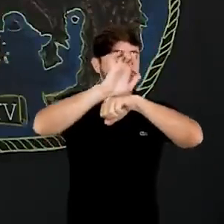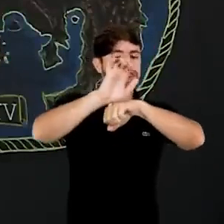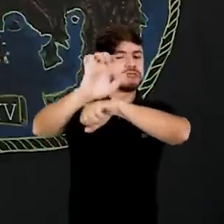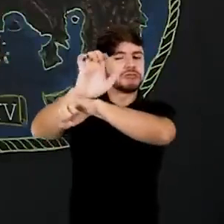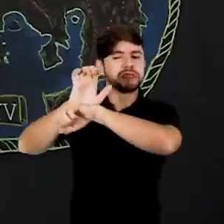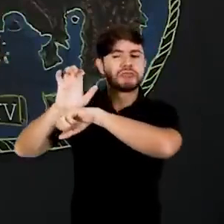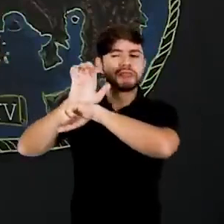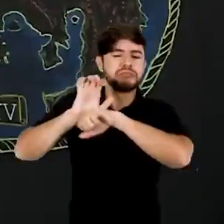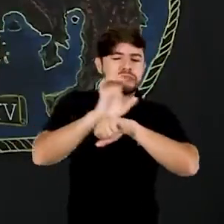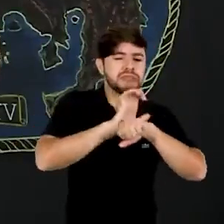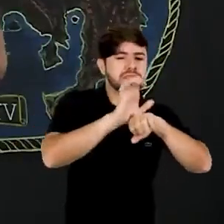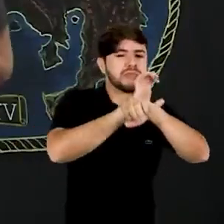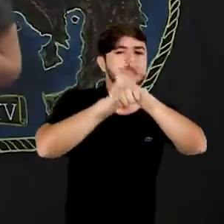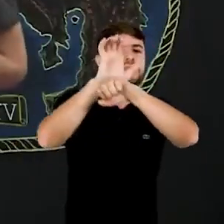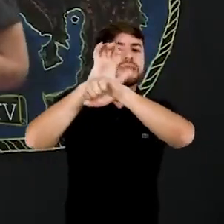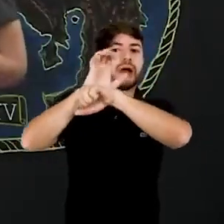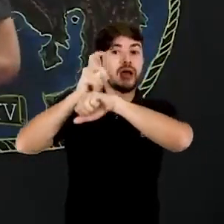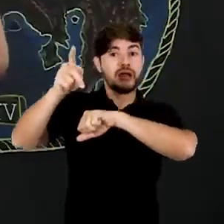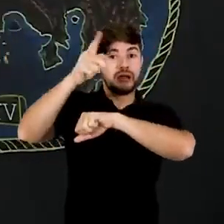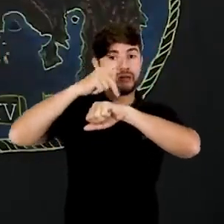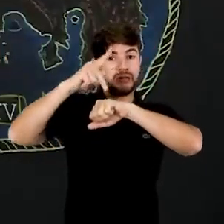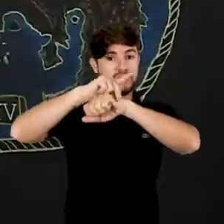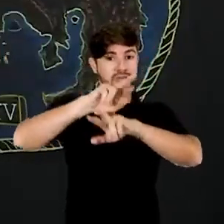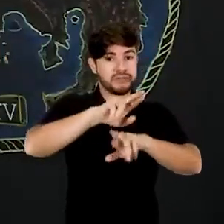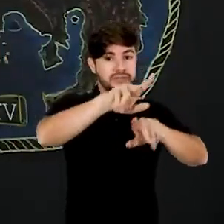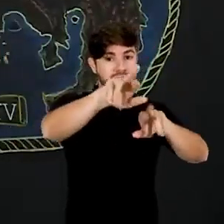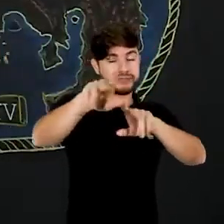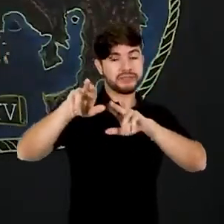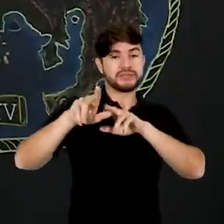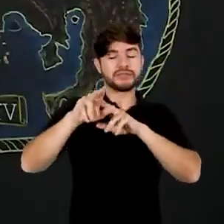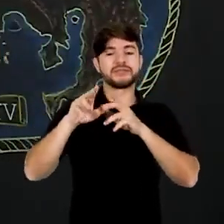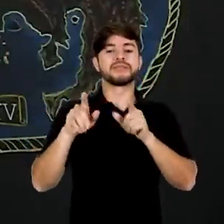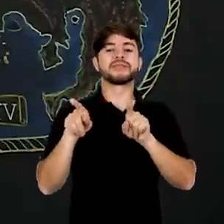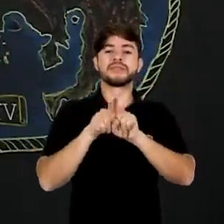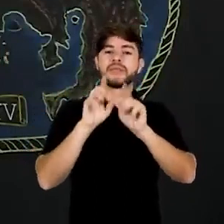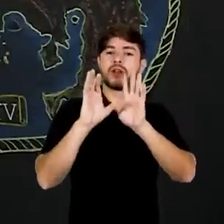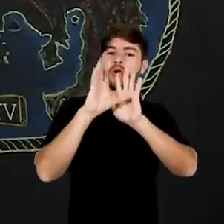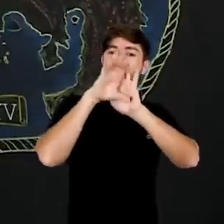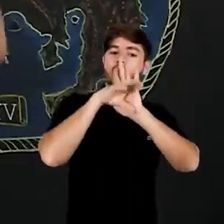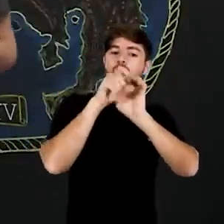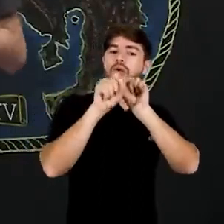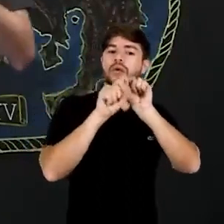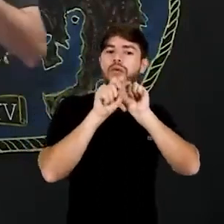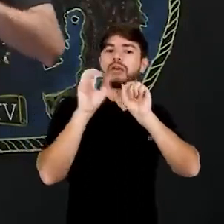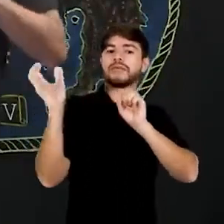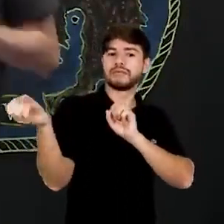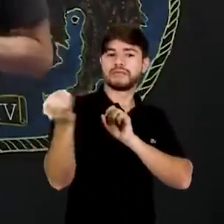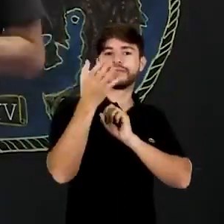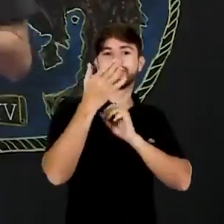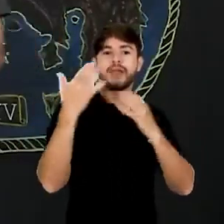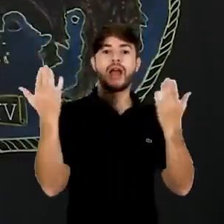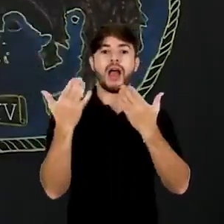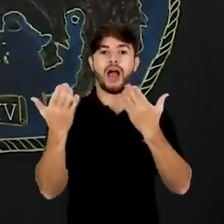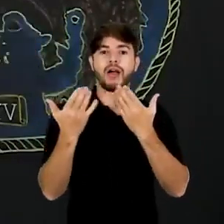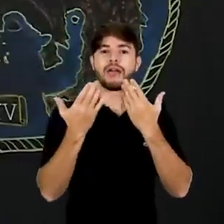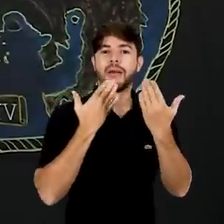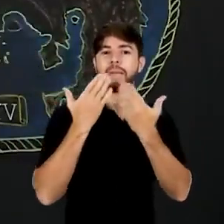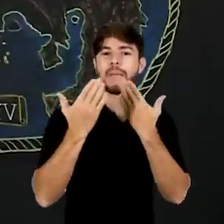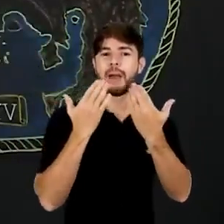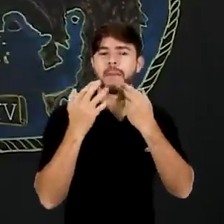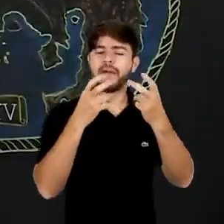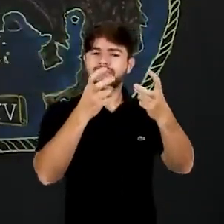algumas características que eu mencionei para você, está dentro desse conceito de modernidade. Legal, agora é a hora do debate, é a hora da